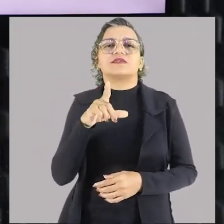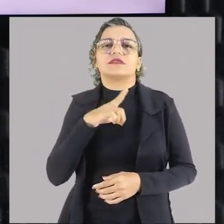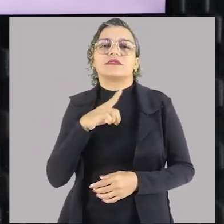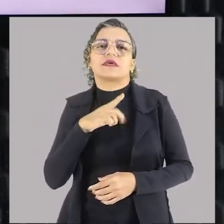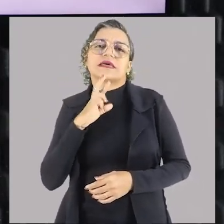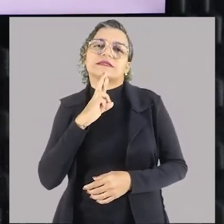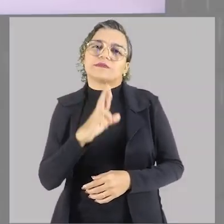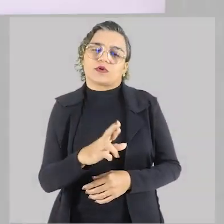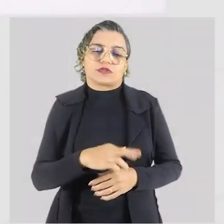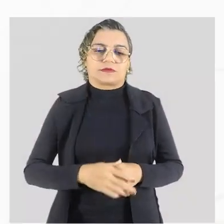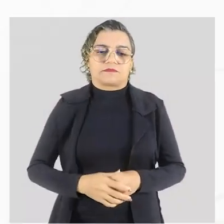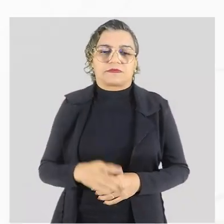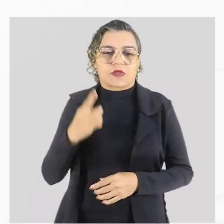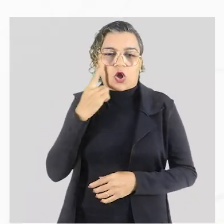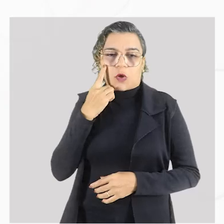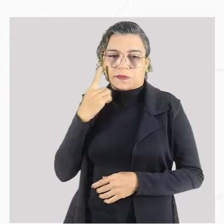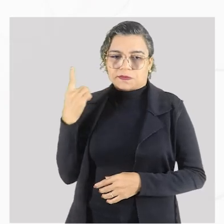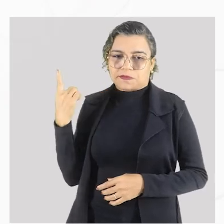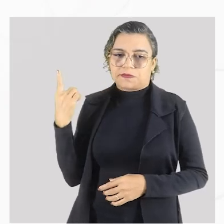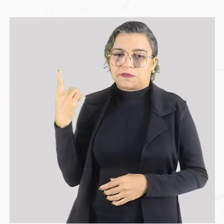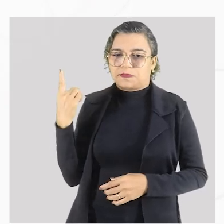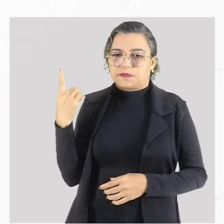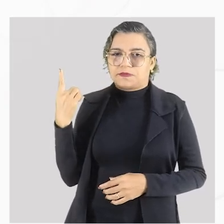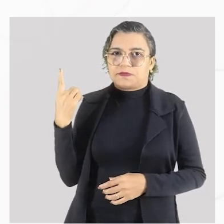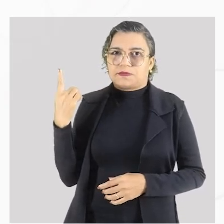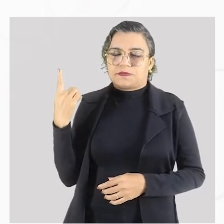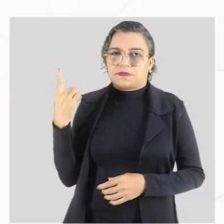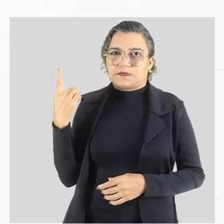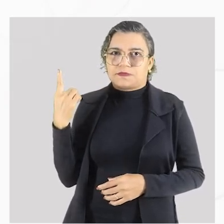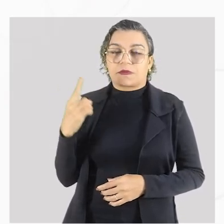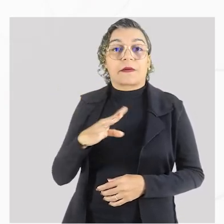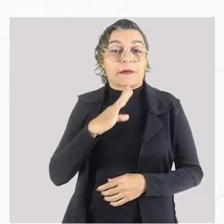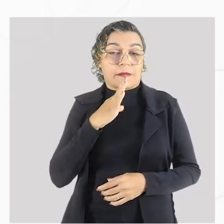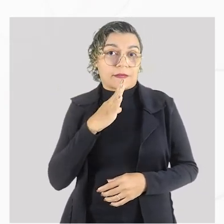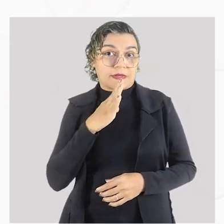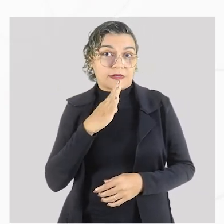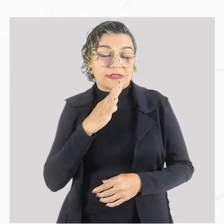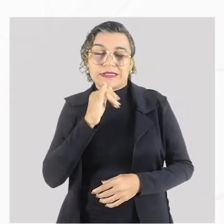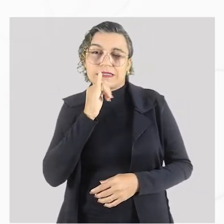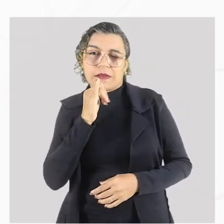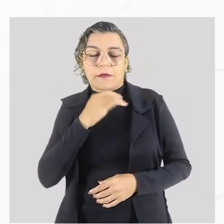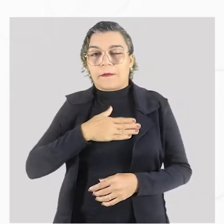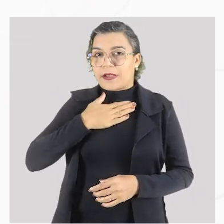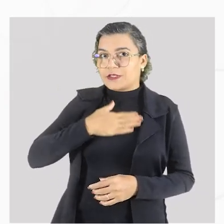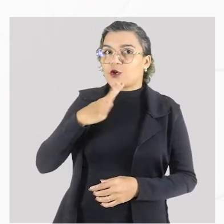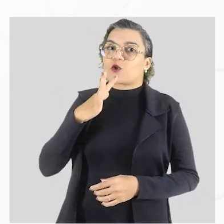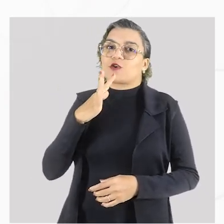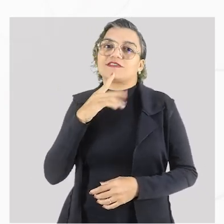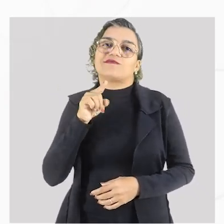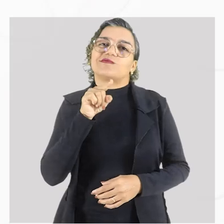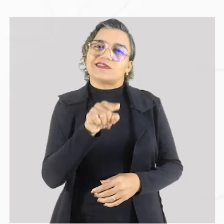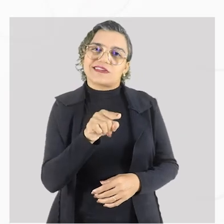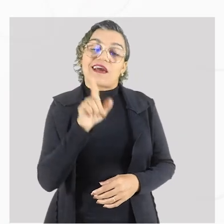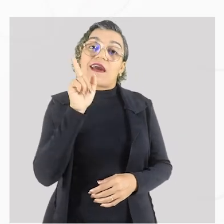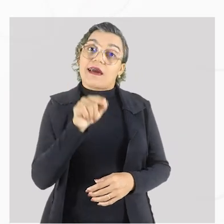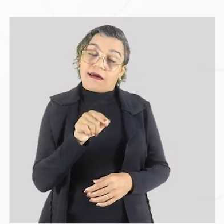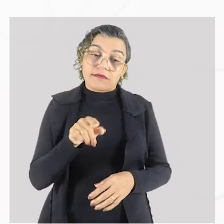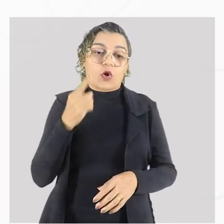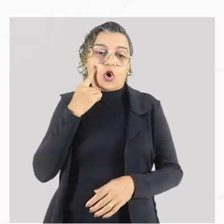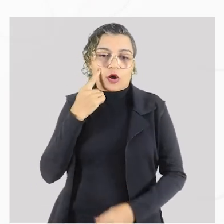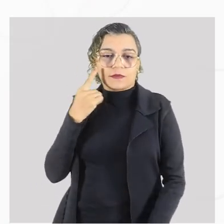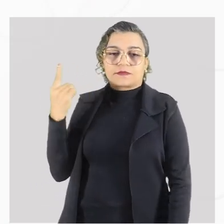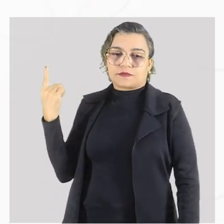A gente tem nice to meet you, que é o prazer em conhecer você, e vocês já devem ter ouvido o nice to meet you too, que